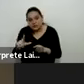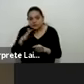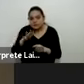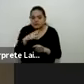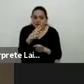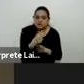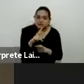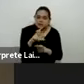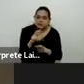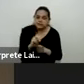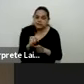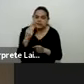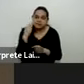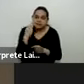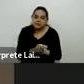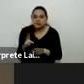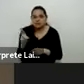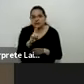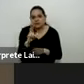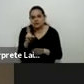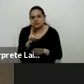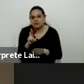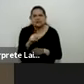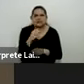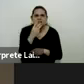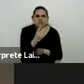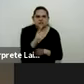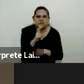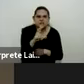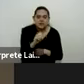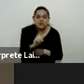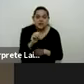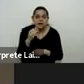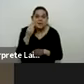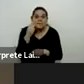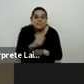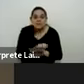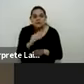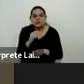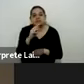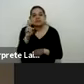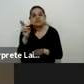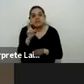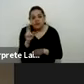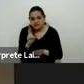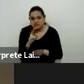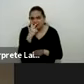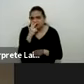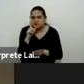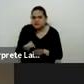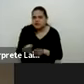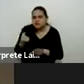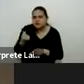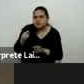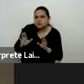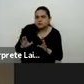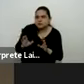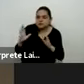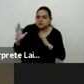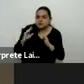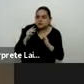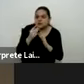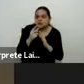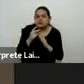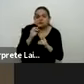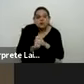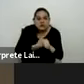milhões de reais, bilhões, agora 350 milhões de reais, acho que é isso, 350 milhões de reais por